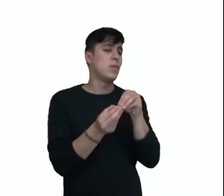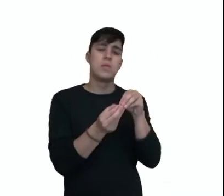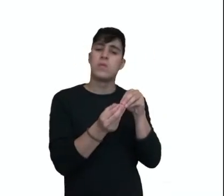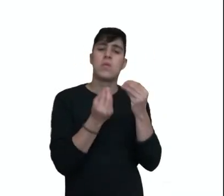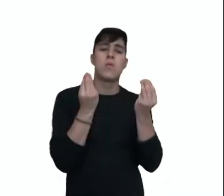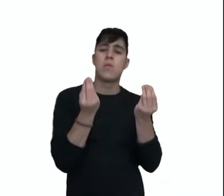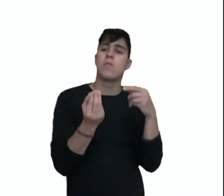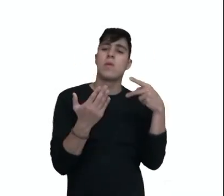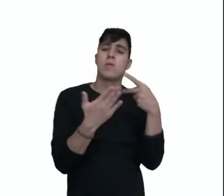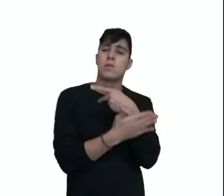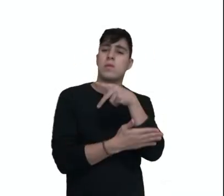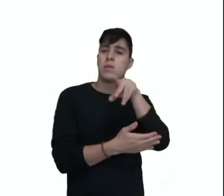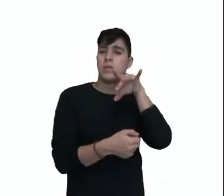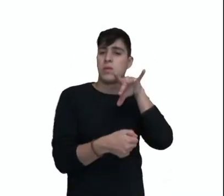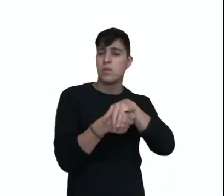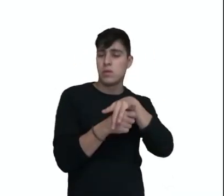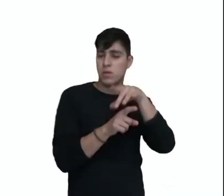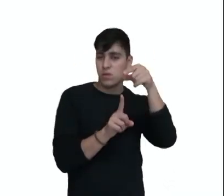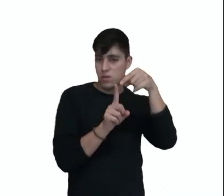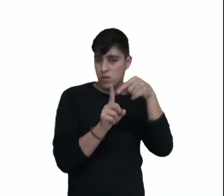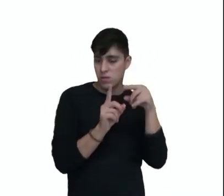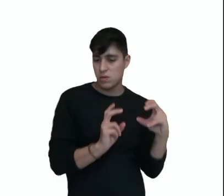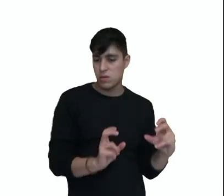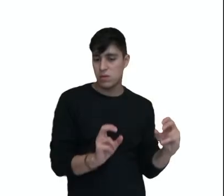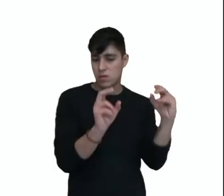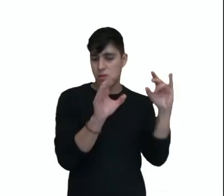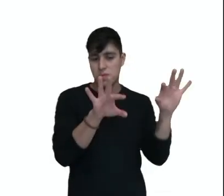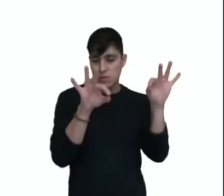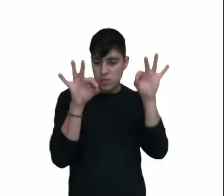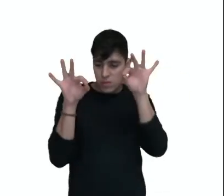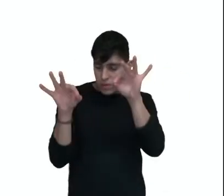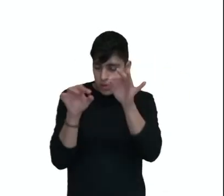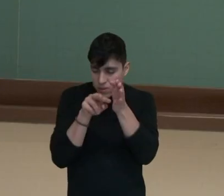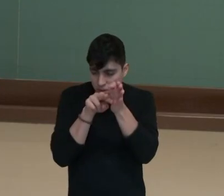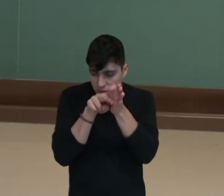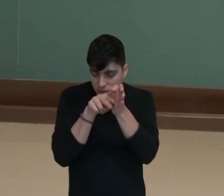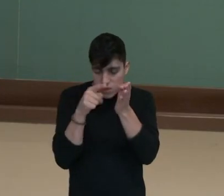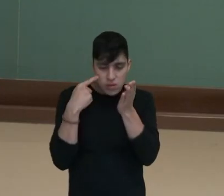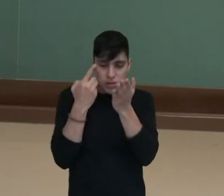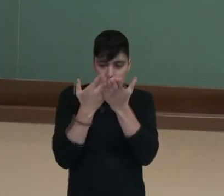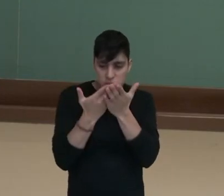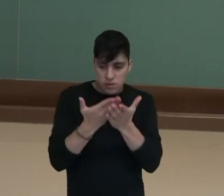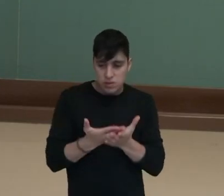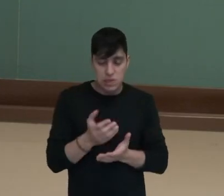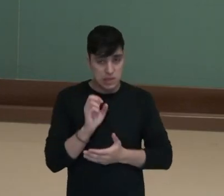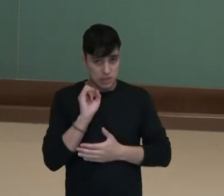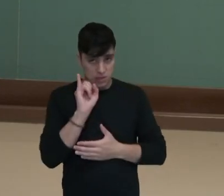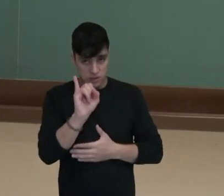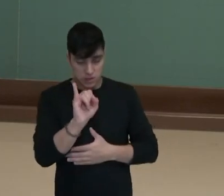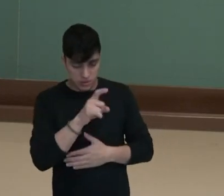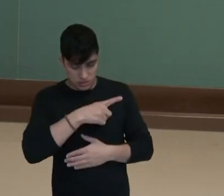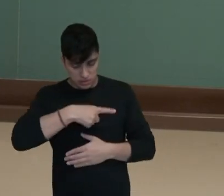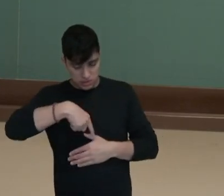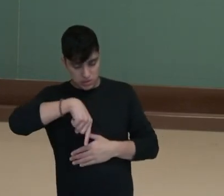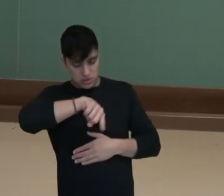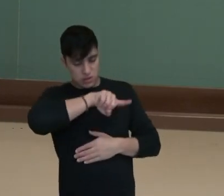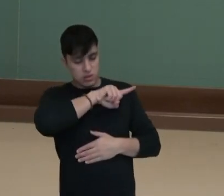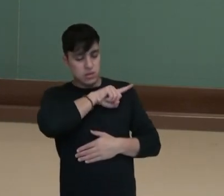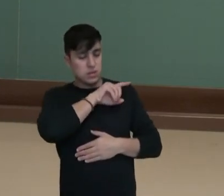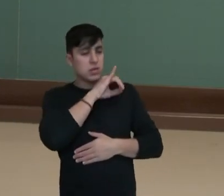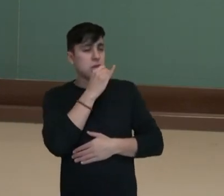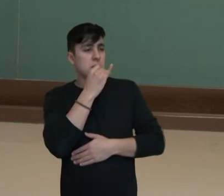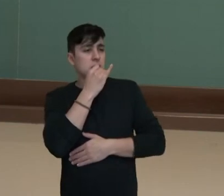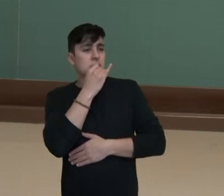desse tipo de câncer e isolar os genes de importância biológica. Olha, se a gente tivesse um exame